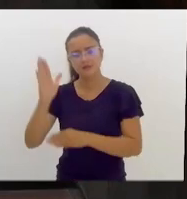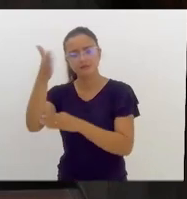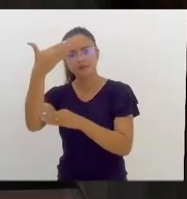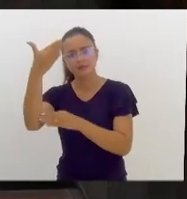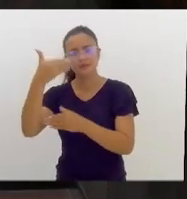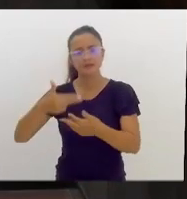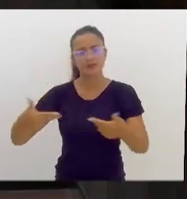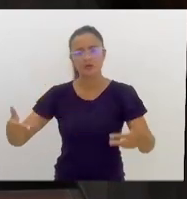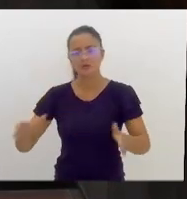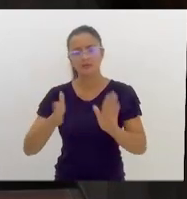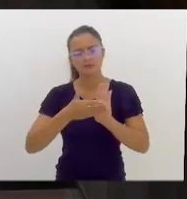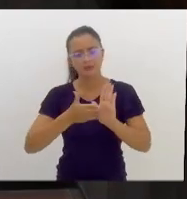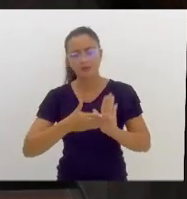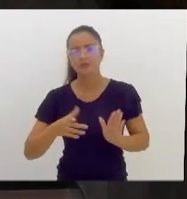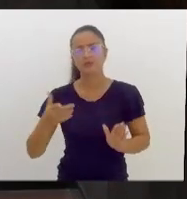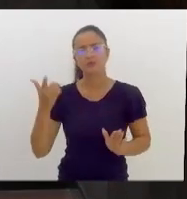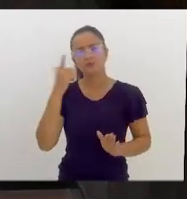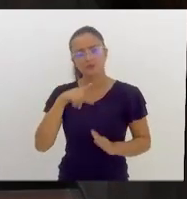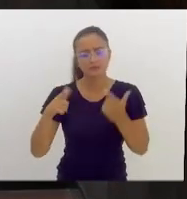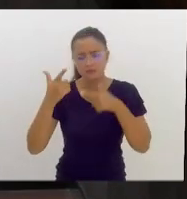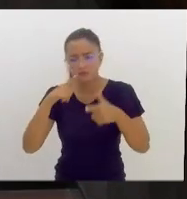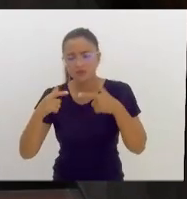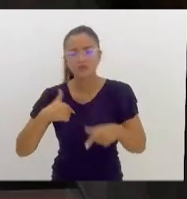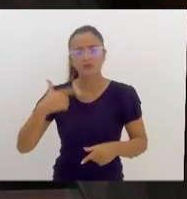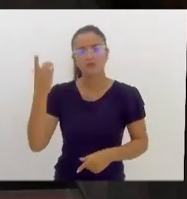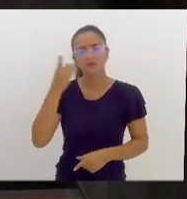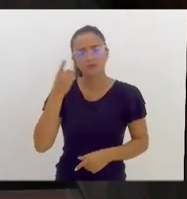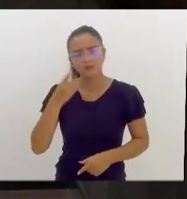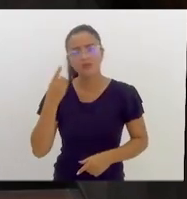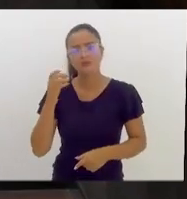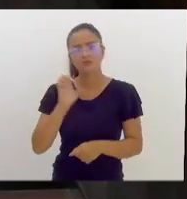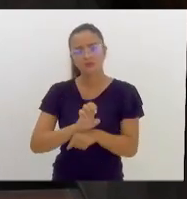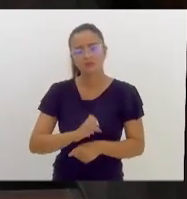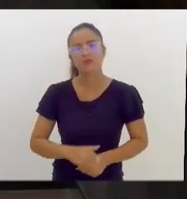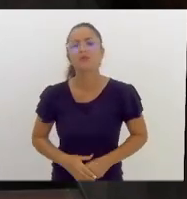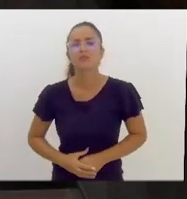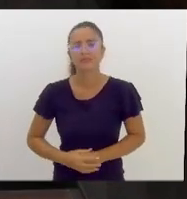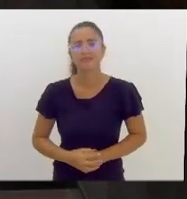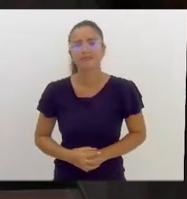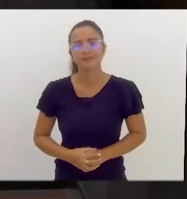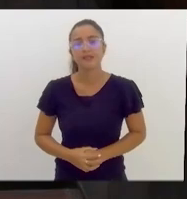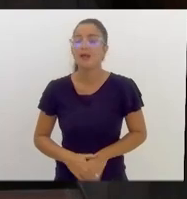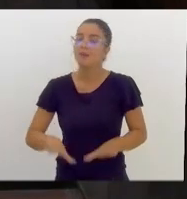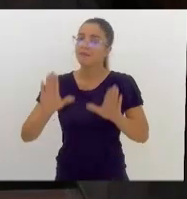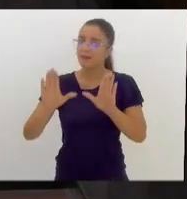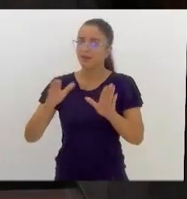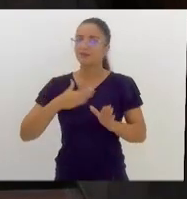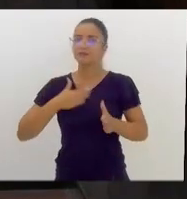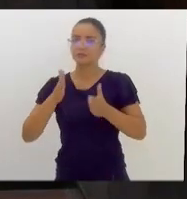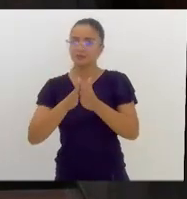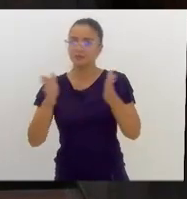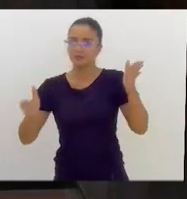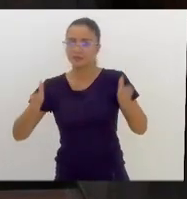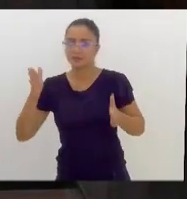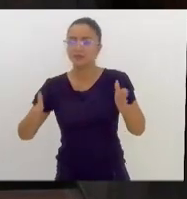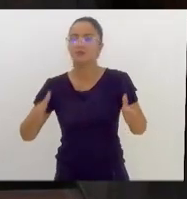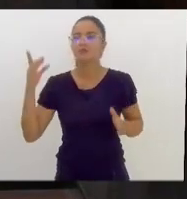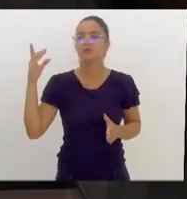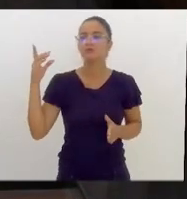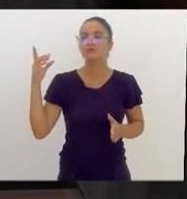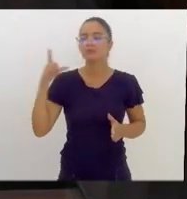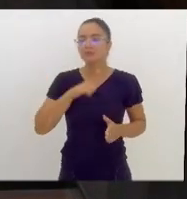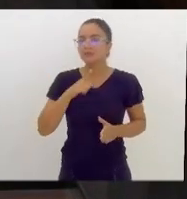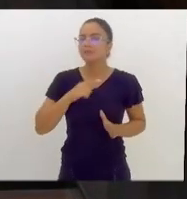que me permitiram chegar ao mandato de deputado estadual. No entanto, o meu mandato tem sido marcado também pelo aspecto